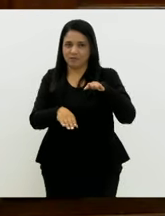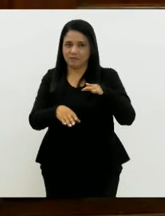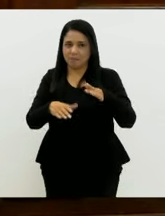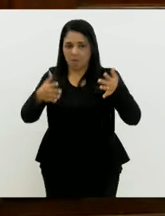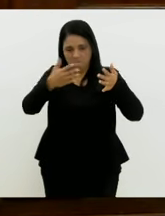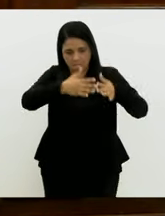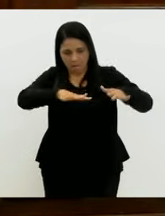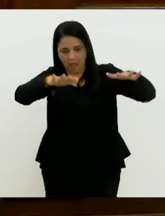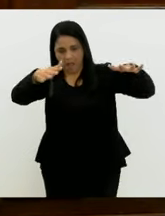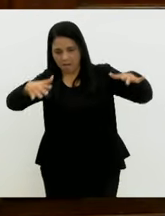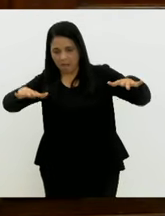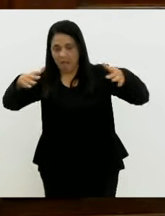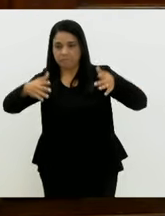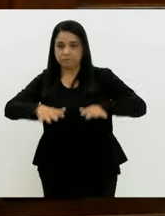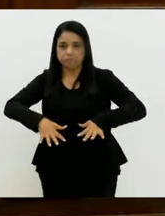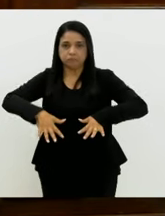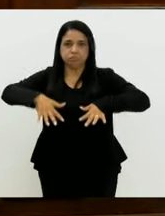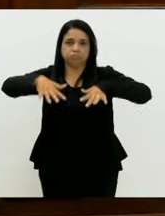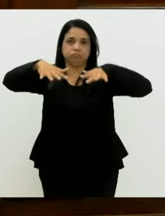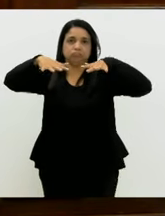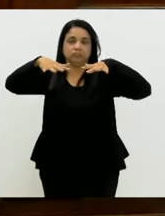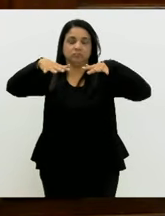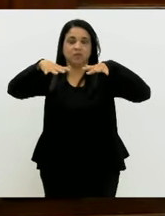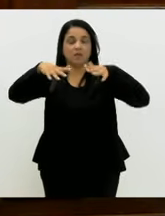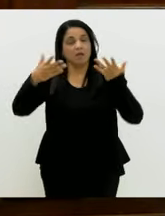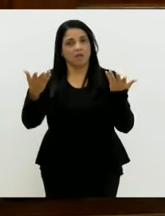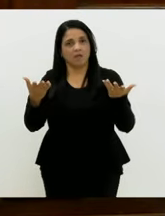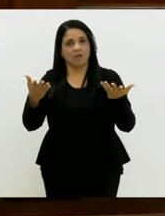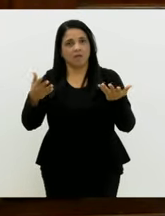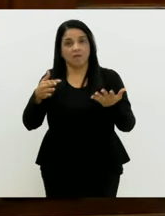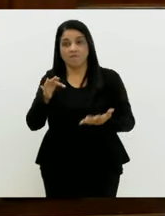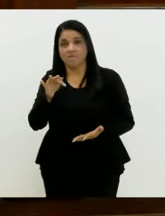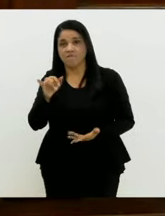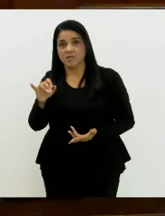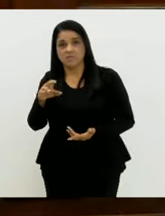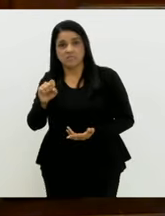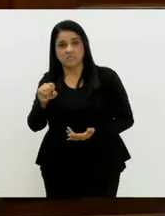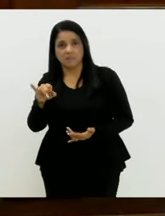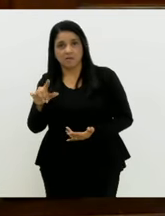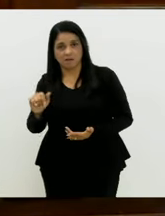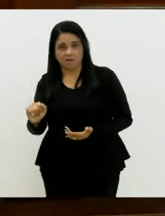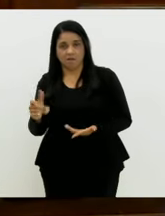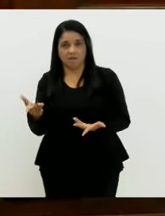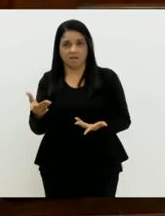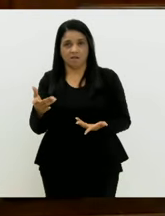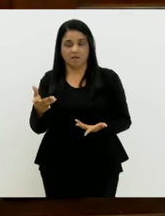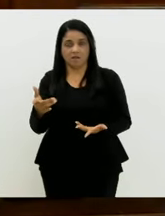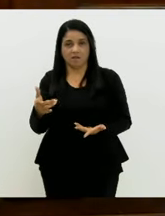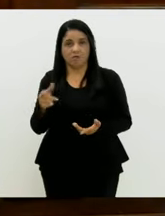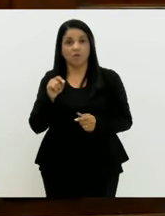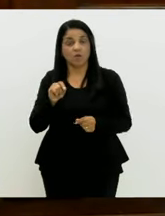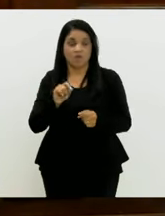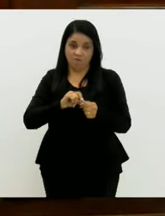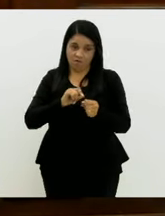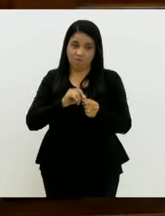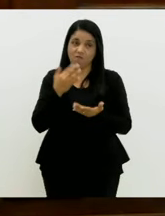estaria acima. Isso é uma questão de física, isso é lógica, mas de repente faltou a aula de